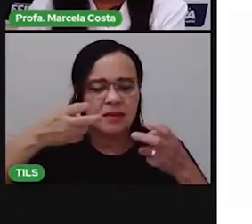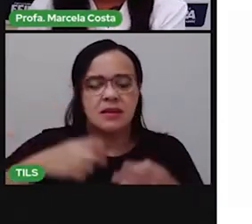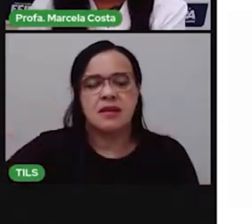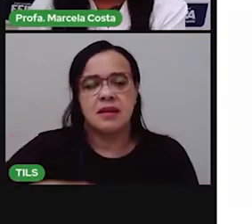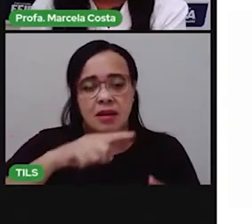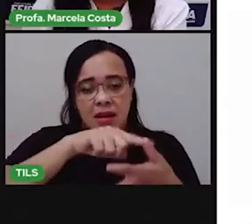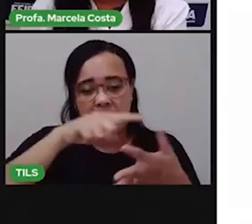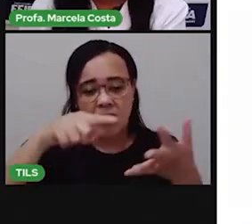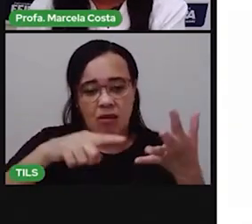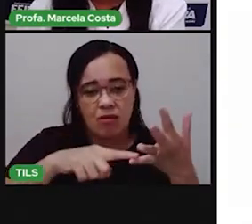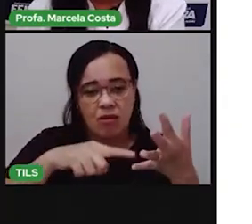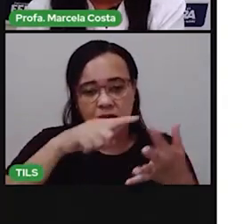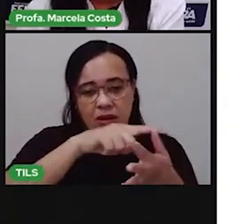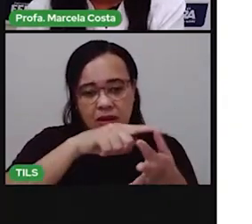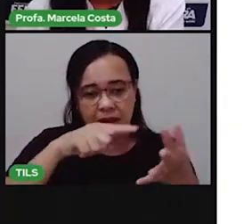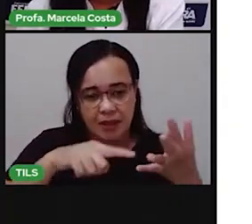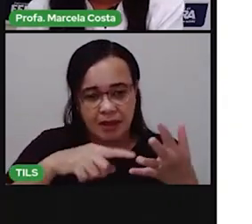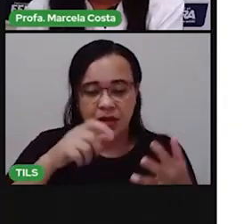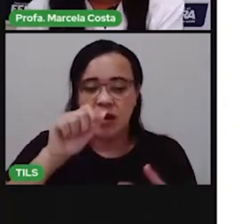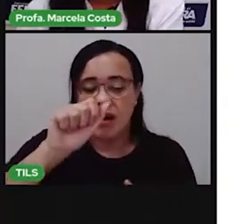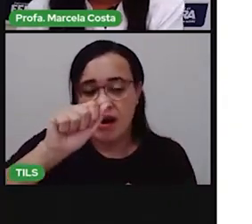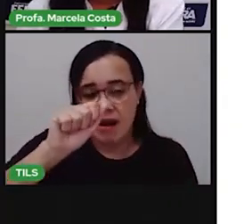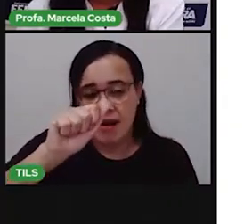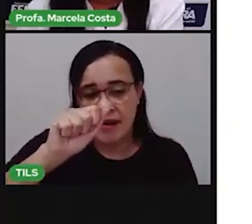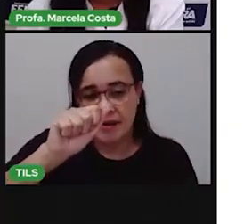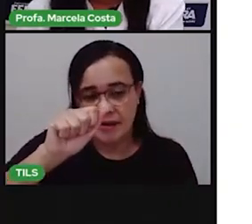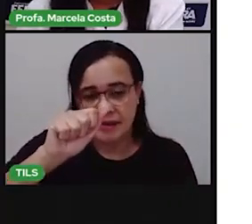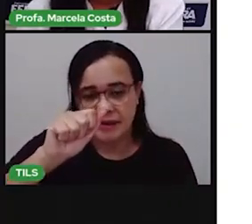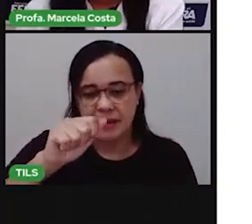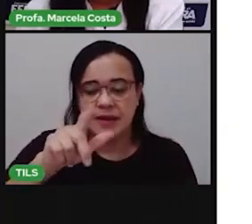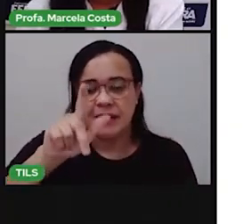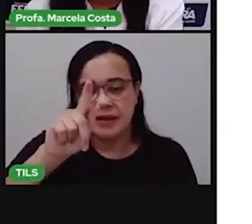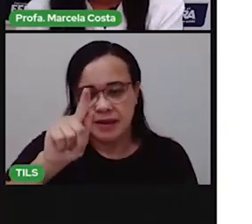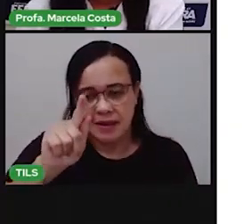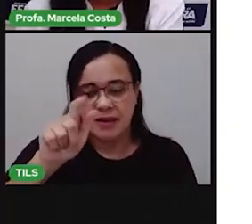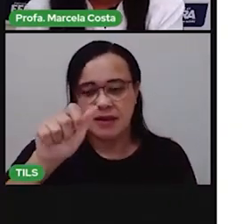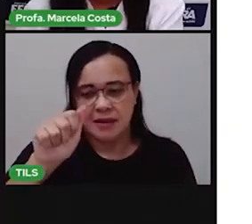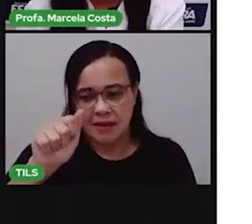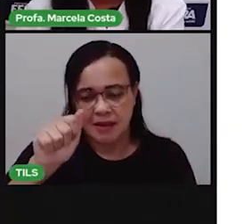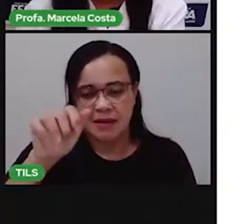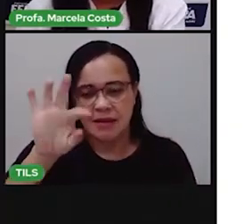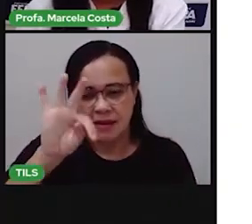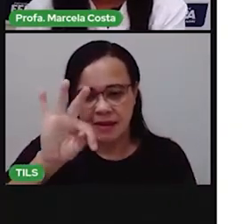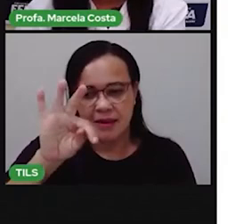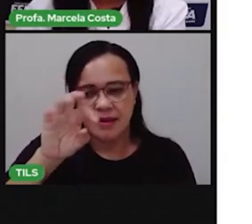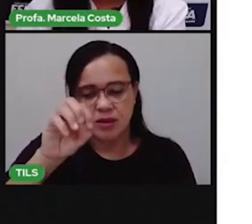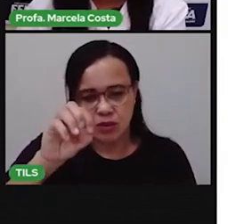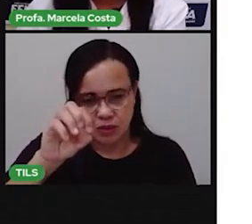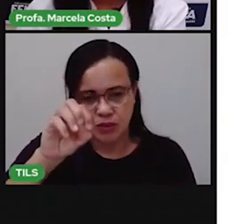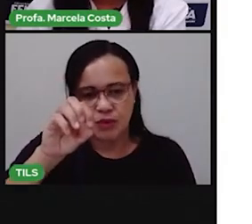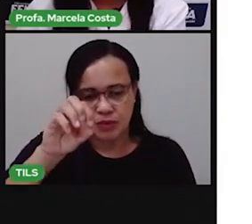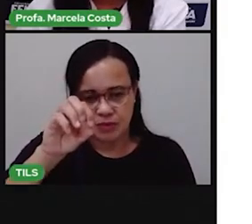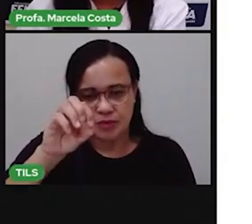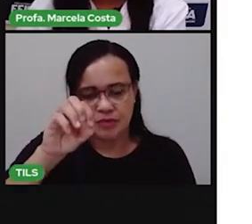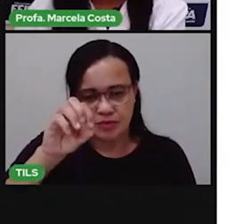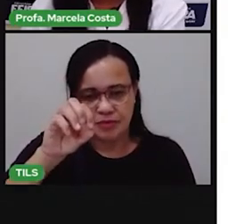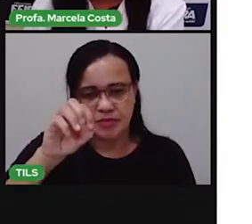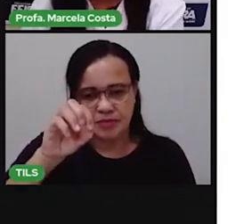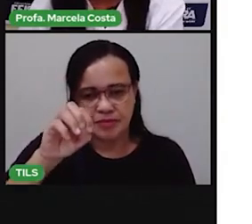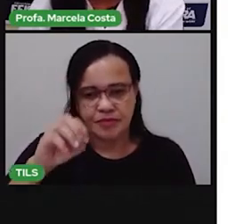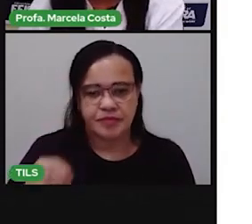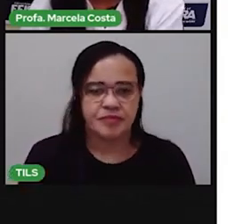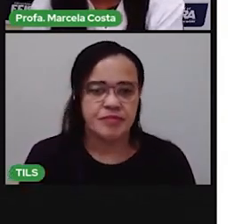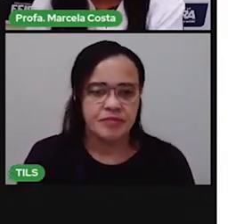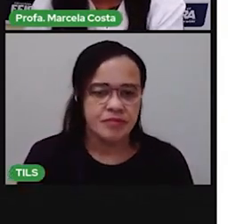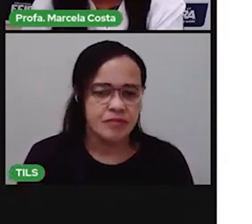A. Olha a escrita. Gato. Ó, gato. E